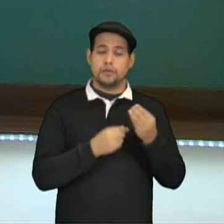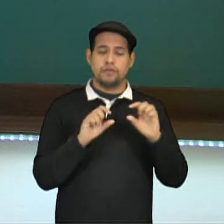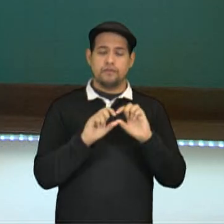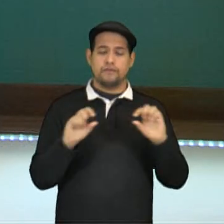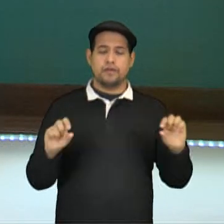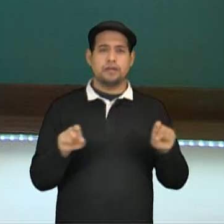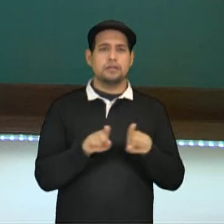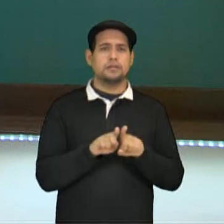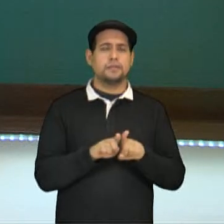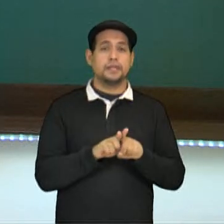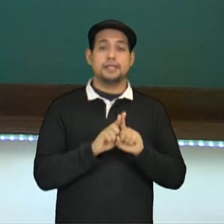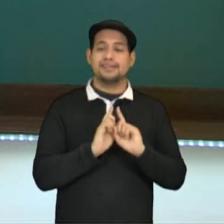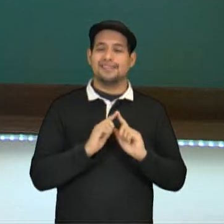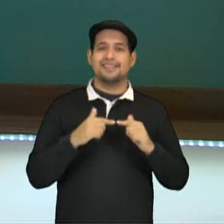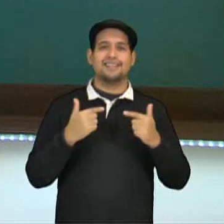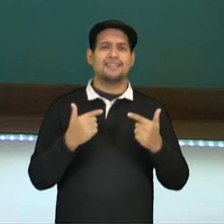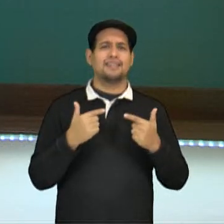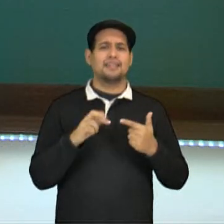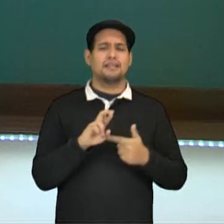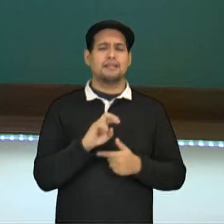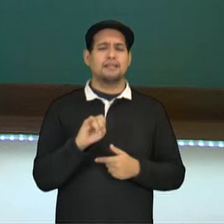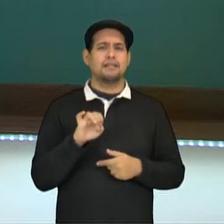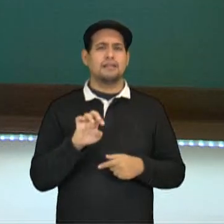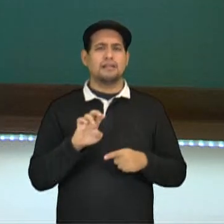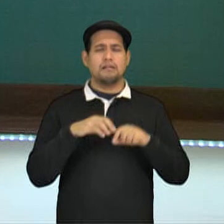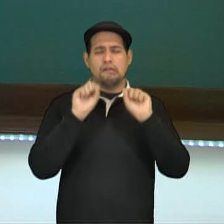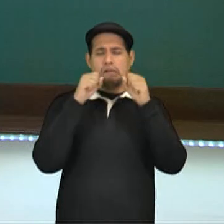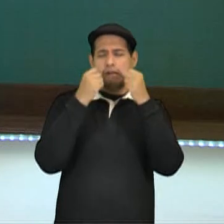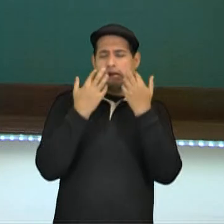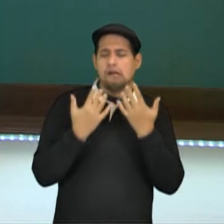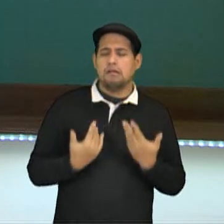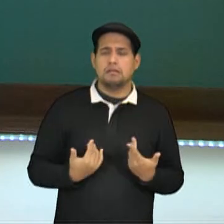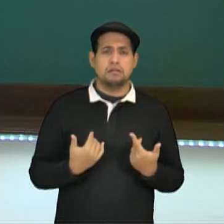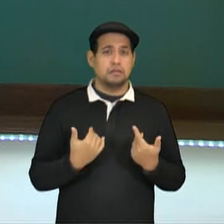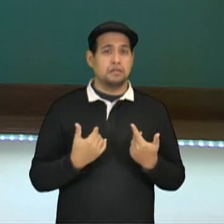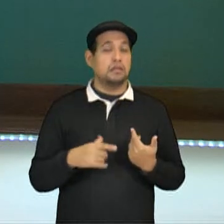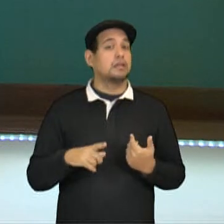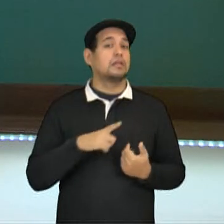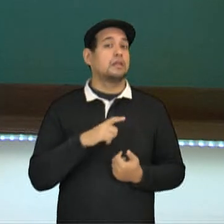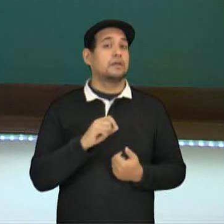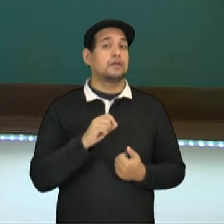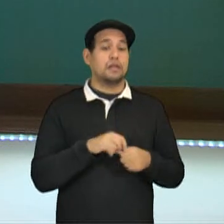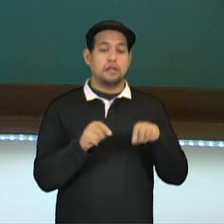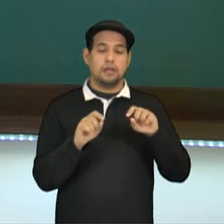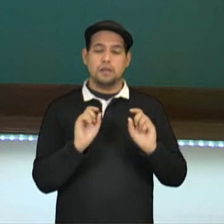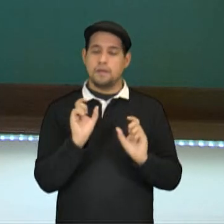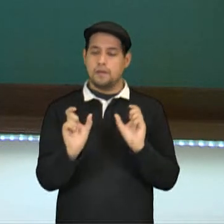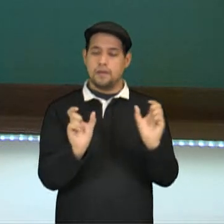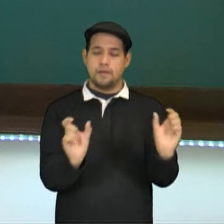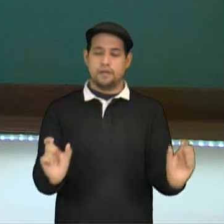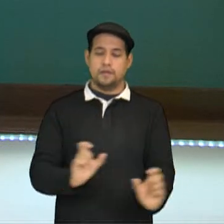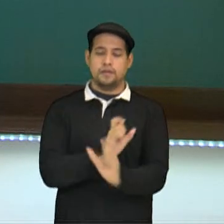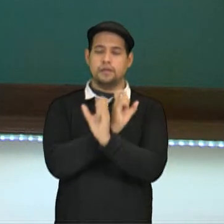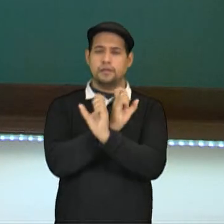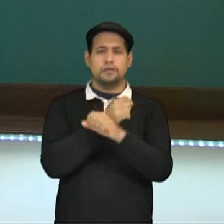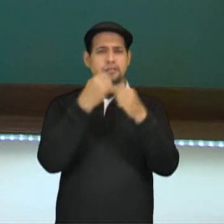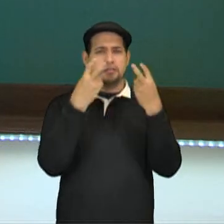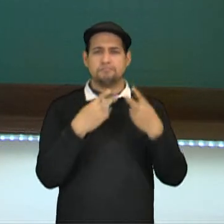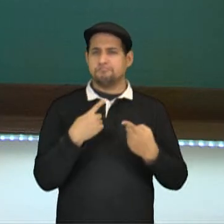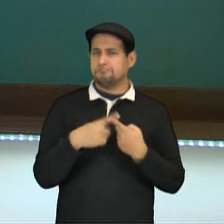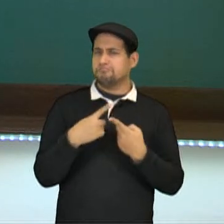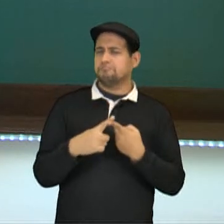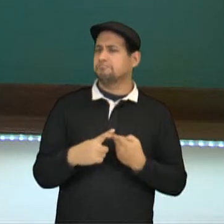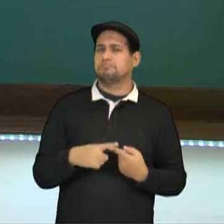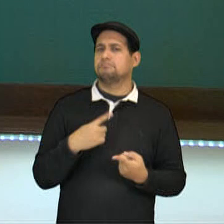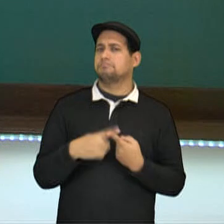verso, e rir meu riso e derramar meu pranto, temos uma antítese, justifica essa afirmação. Então,